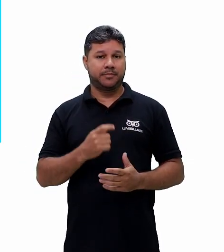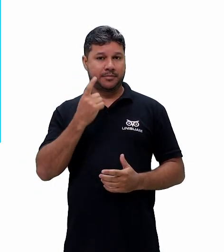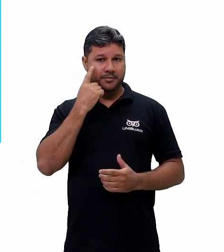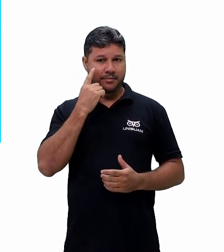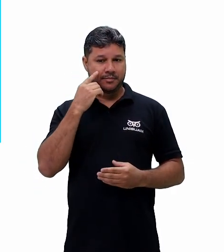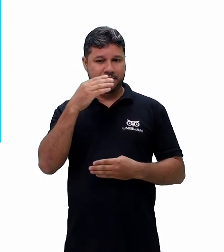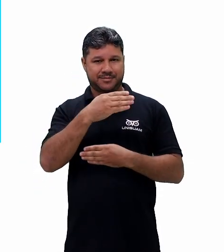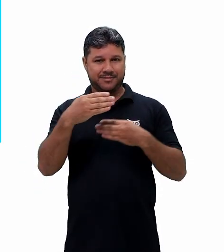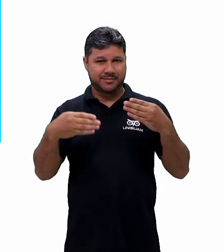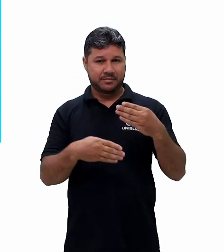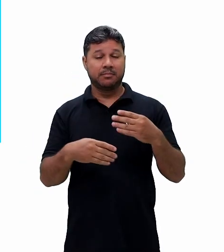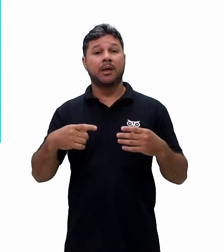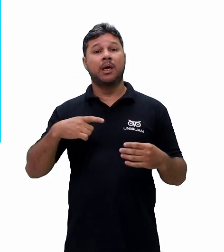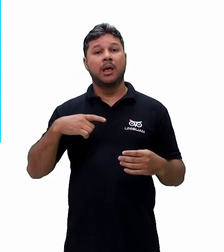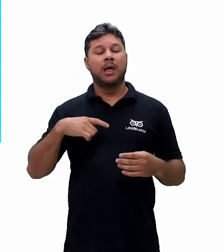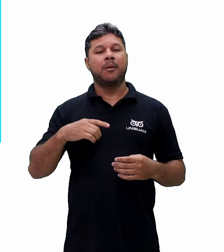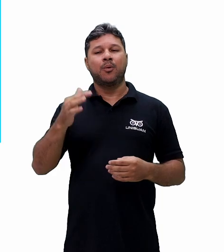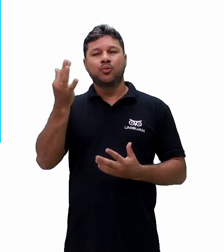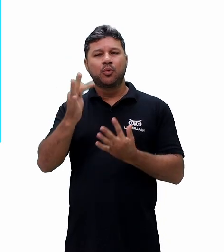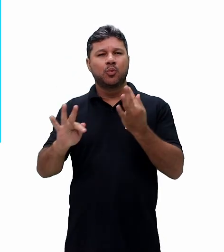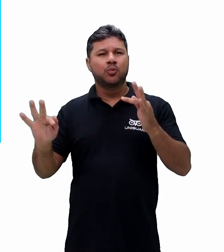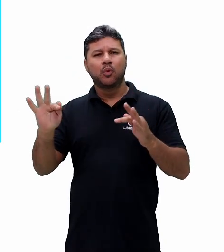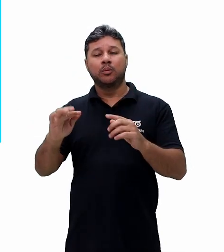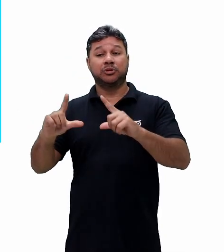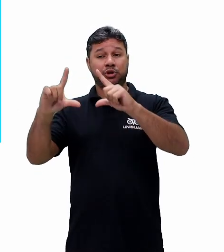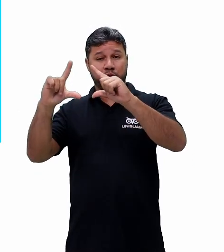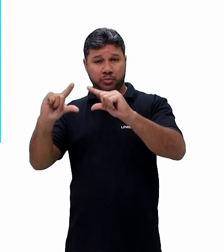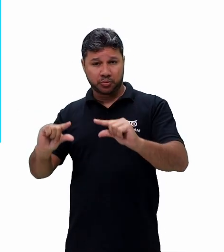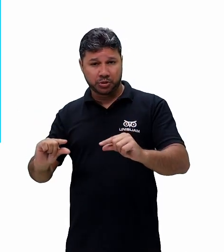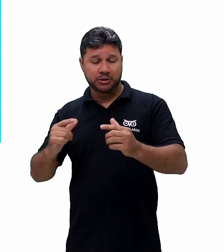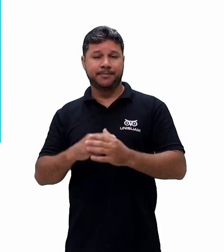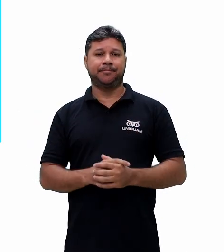atenuar ou amenizar os efeitos da dor,